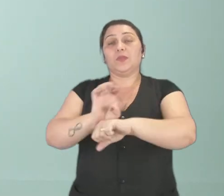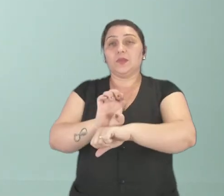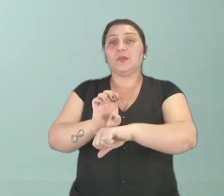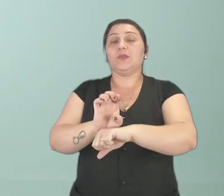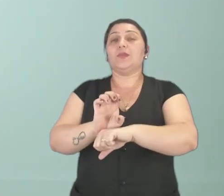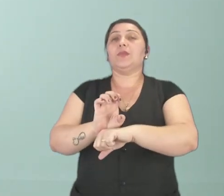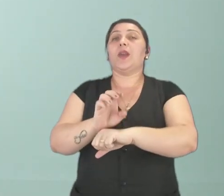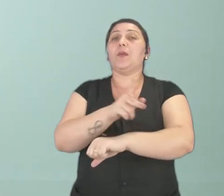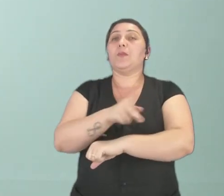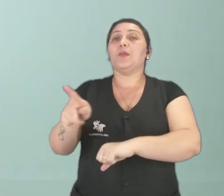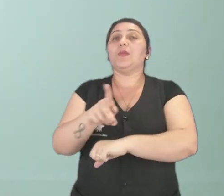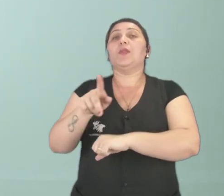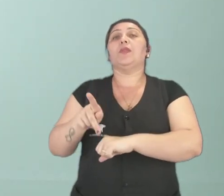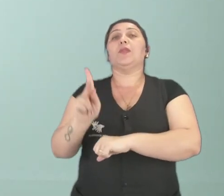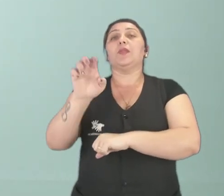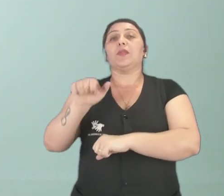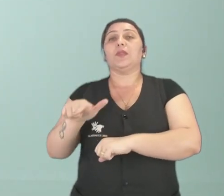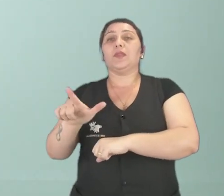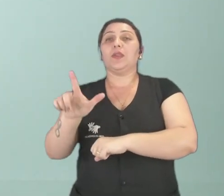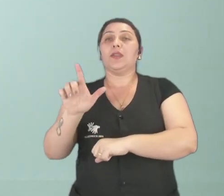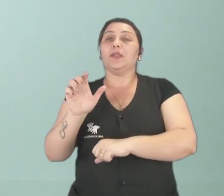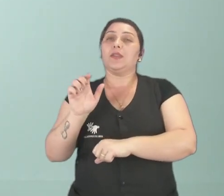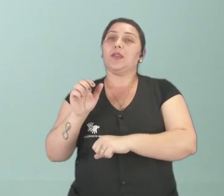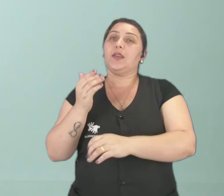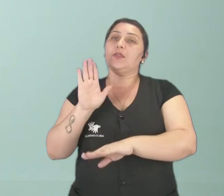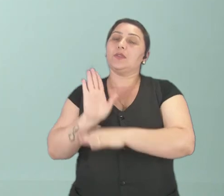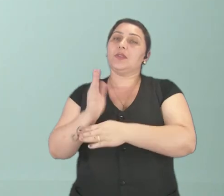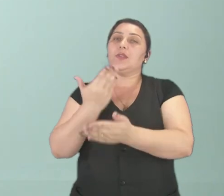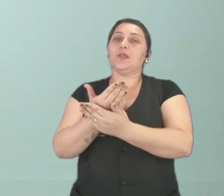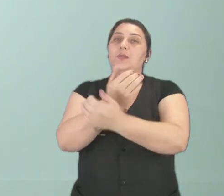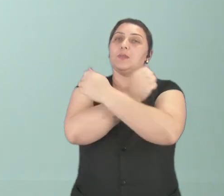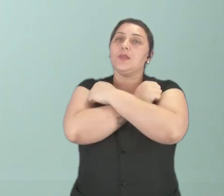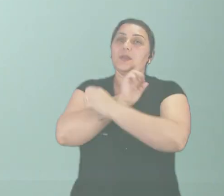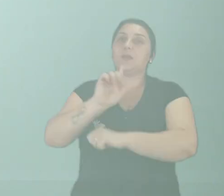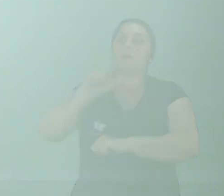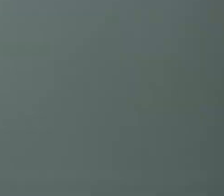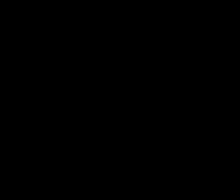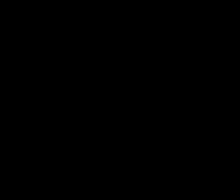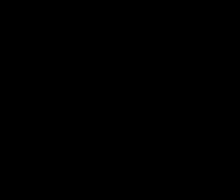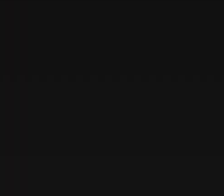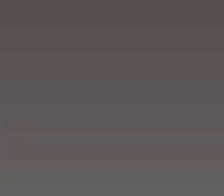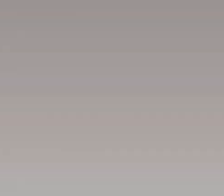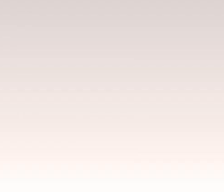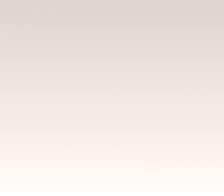e a professora Kelly que tem ajudado nessa aula. Um abraço e até a próxima aula.